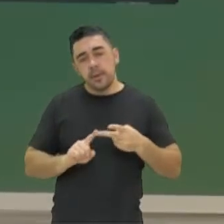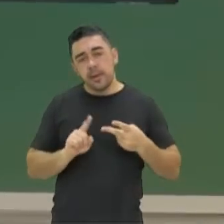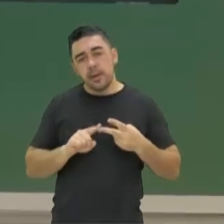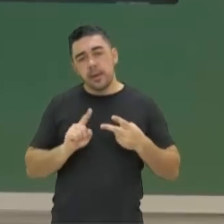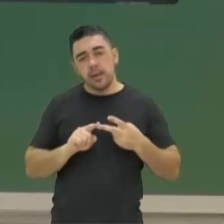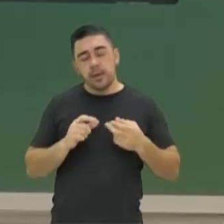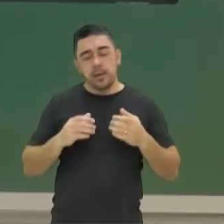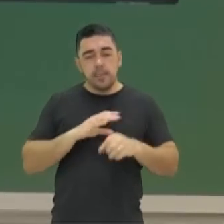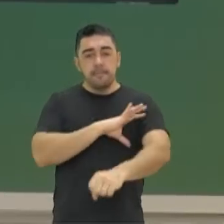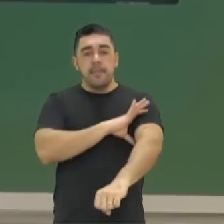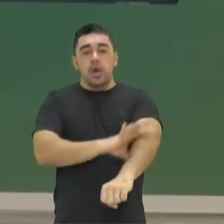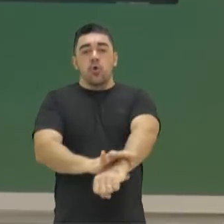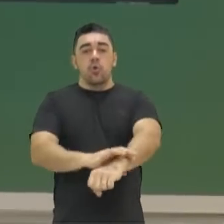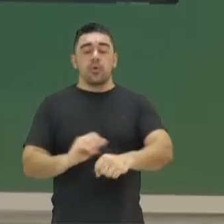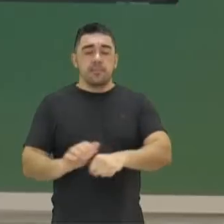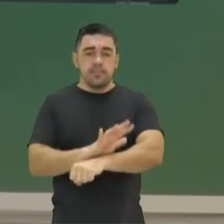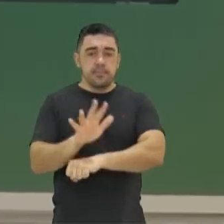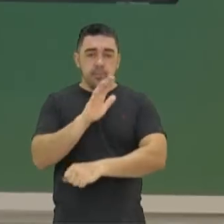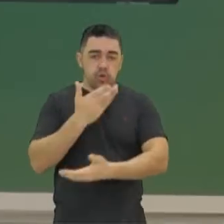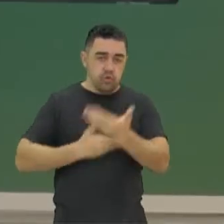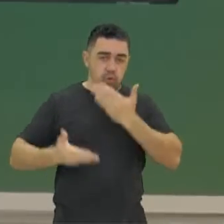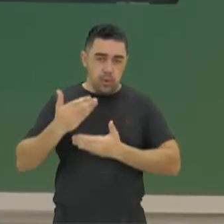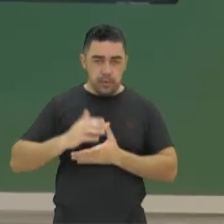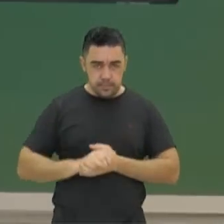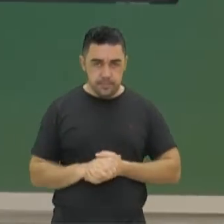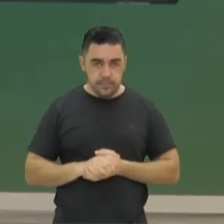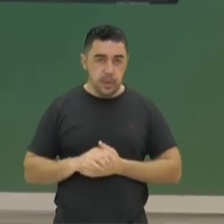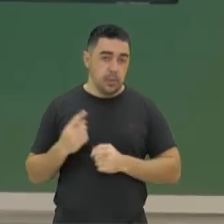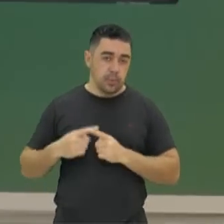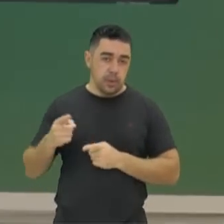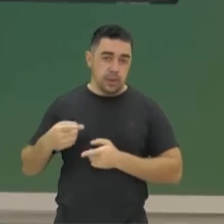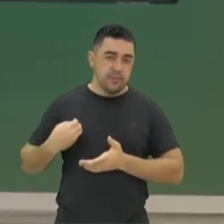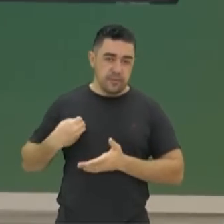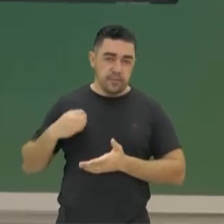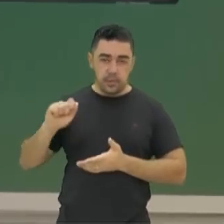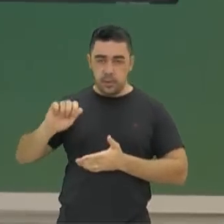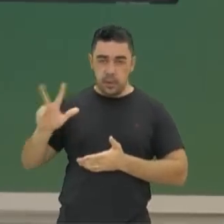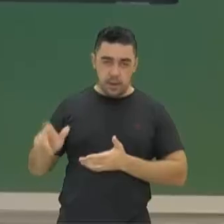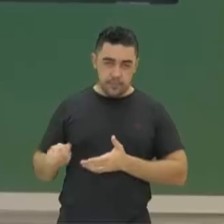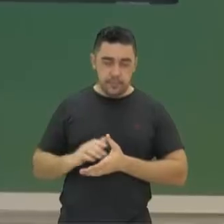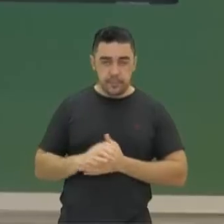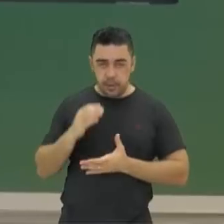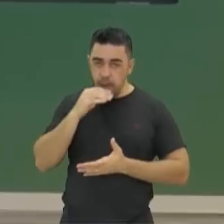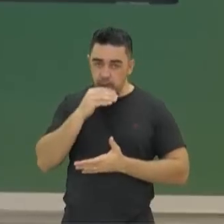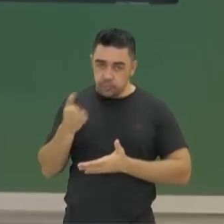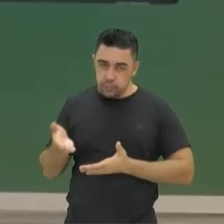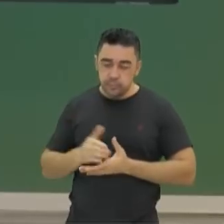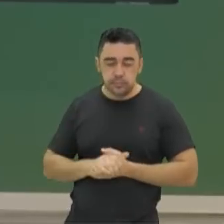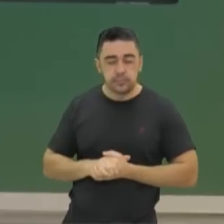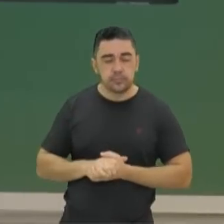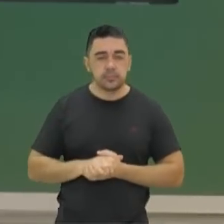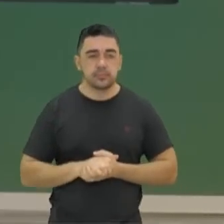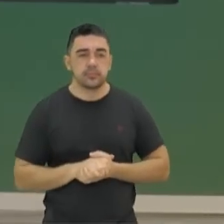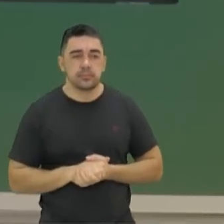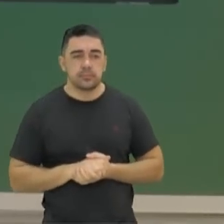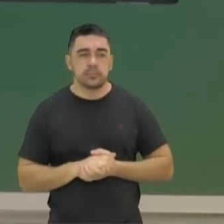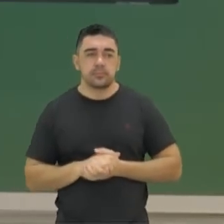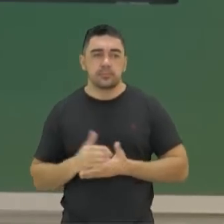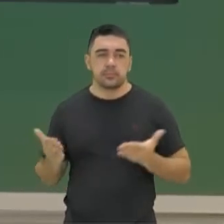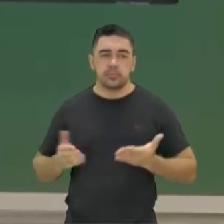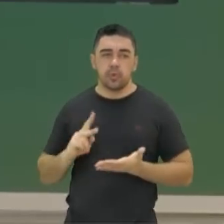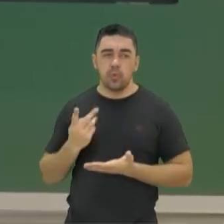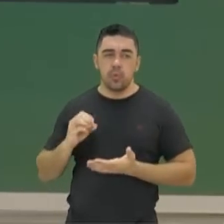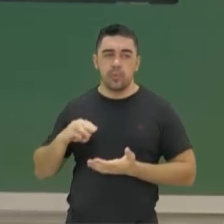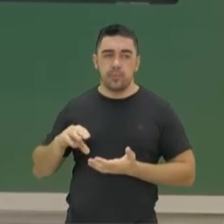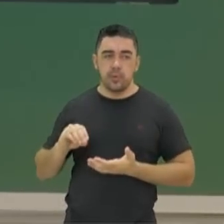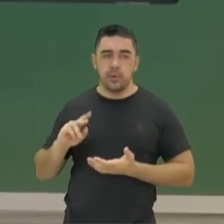superfície e volume para fazer essa troca de calor com o meio. Tá? Ainda mais que eles vinham lá na África, um local muito quente. Continuando aqui, vamos lá para o Homo habilis.